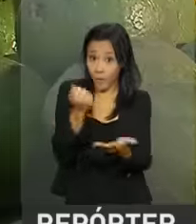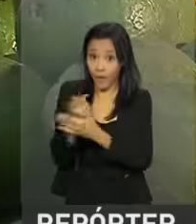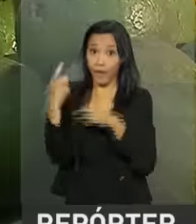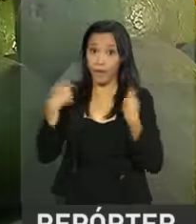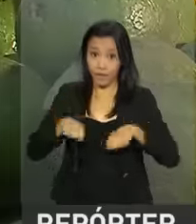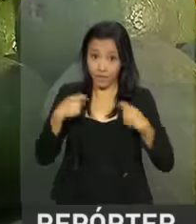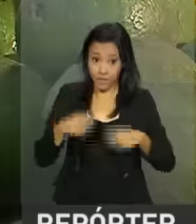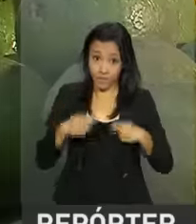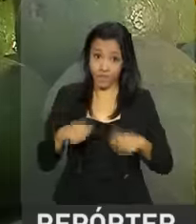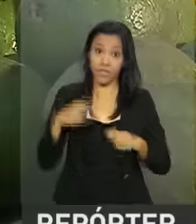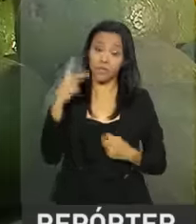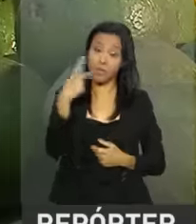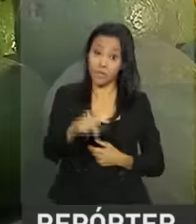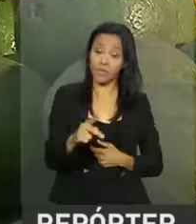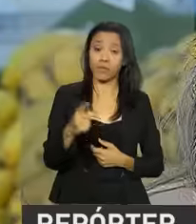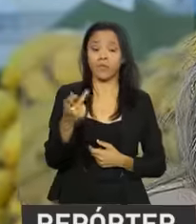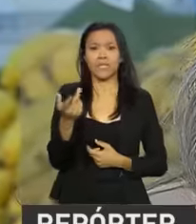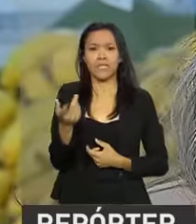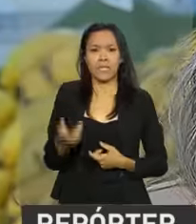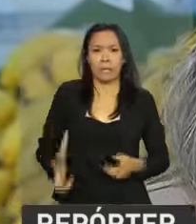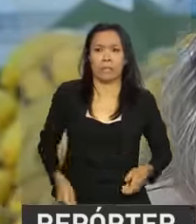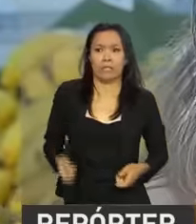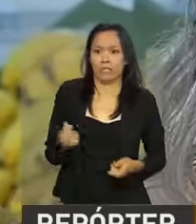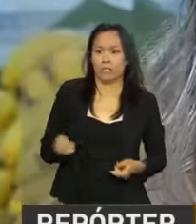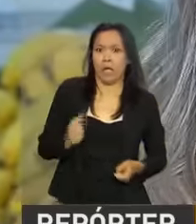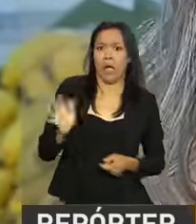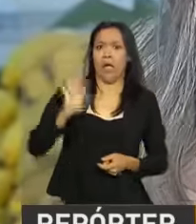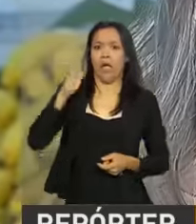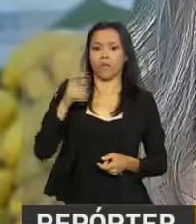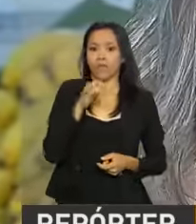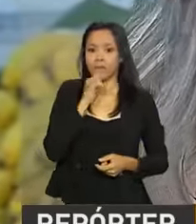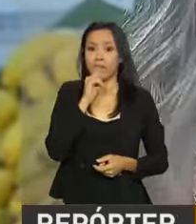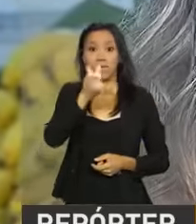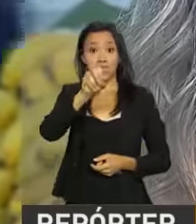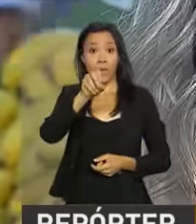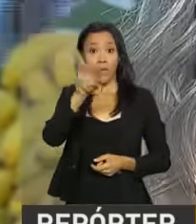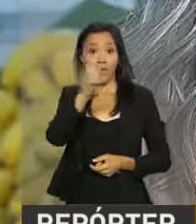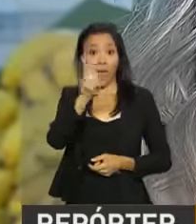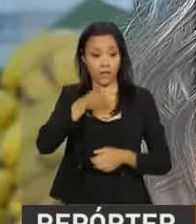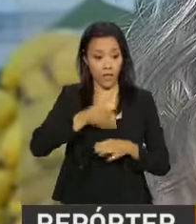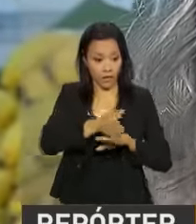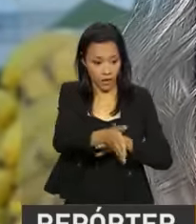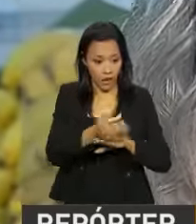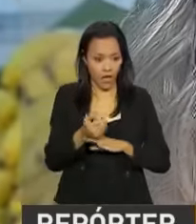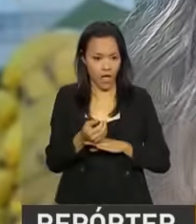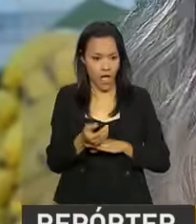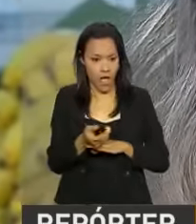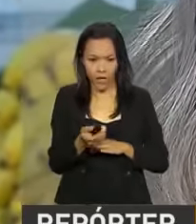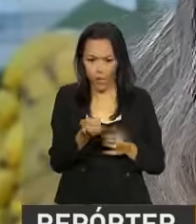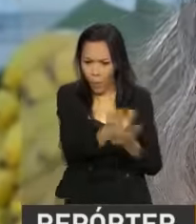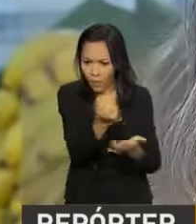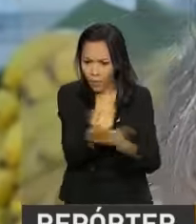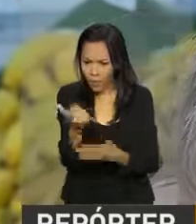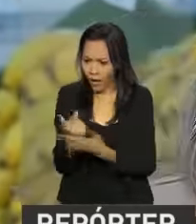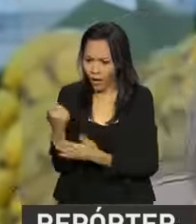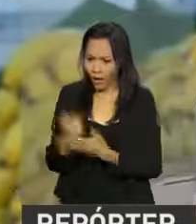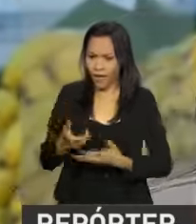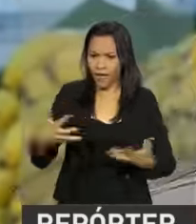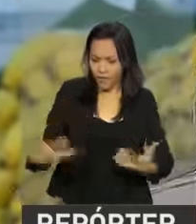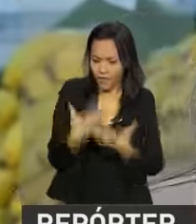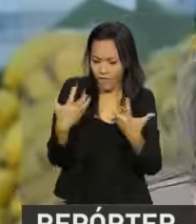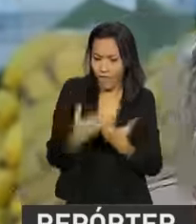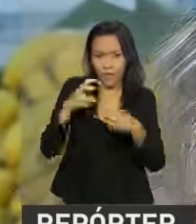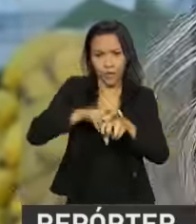precisa para a sua dieta sem pesar no bolso. Você entrar com 50 reais no mercado, você poder levar bastante verdura, né?